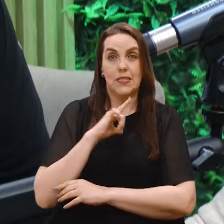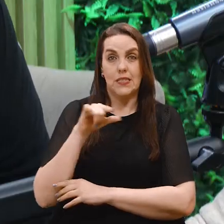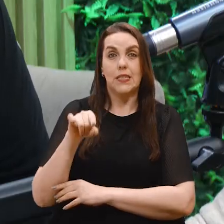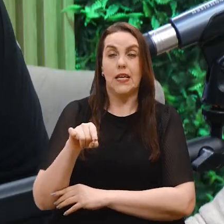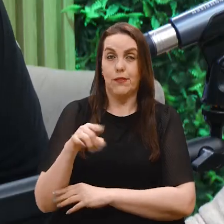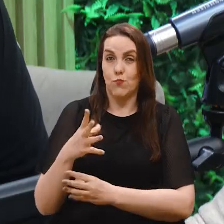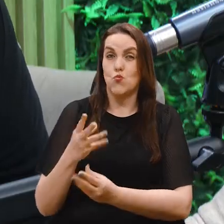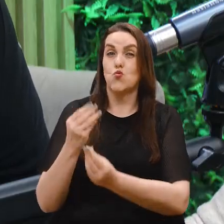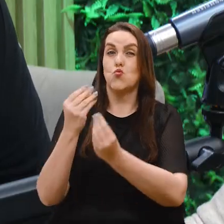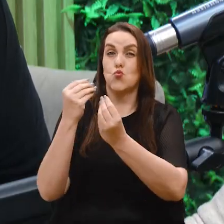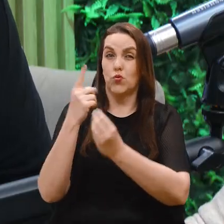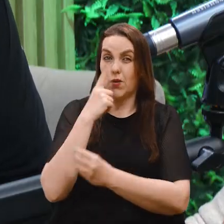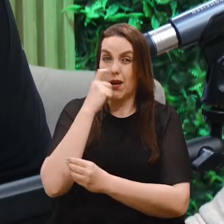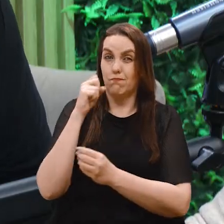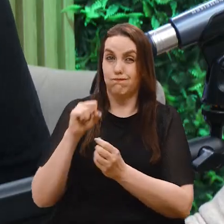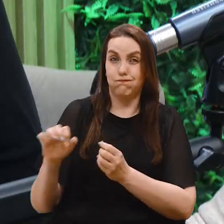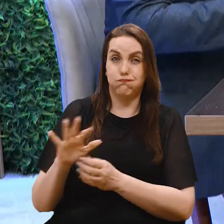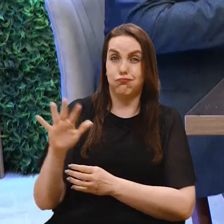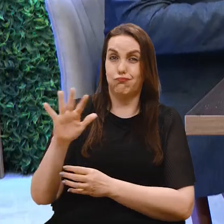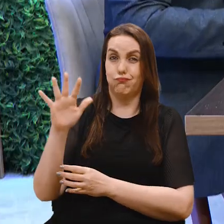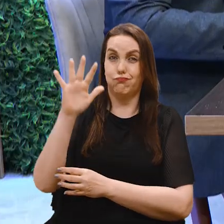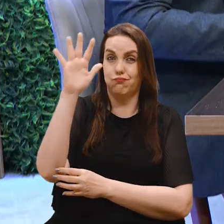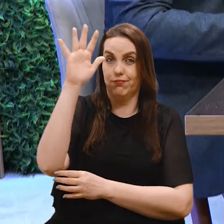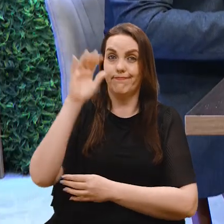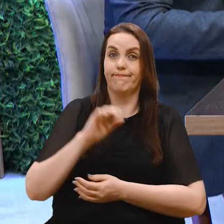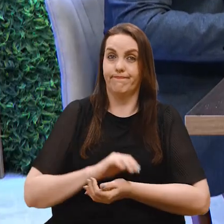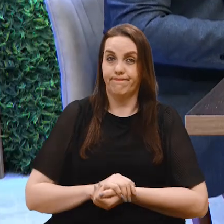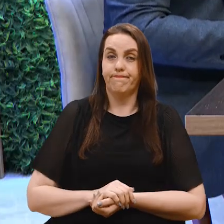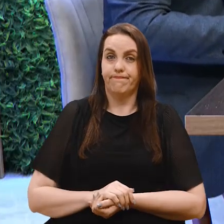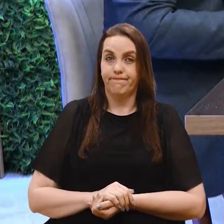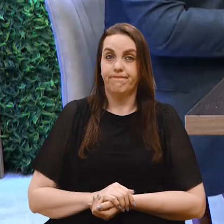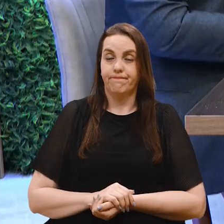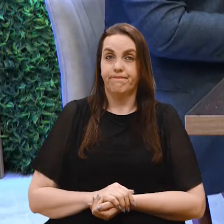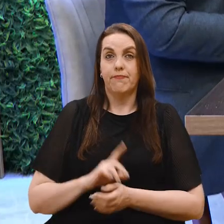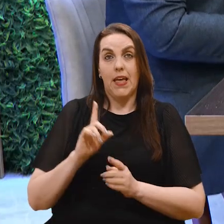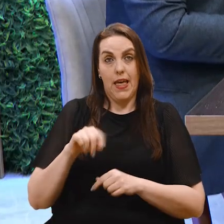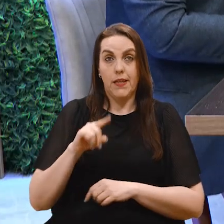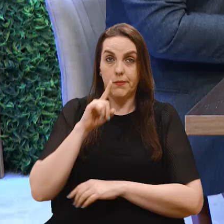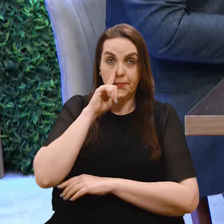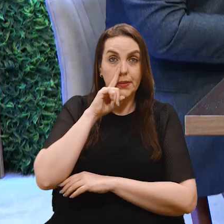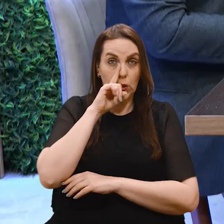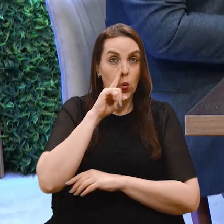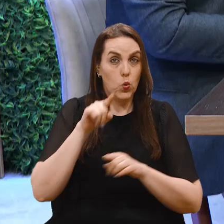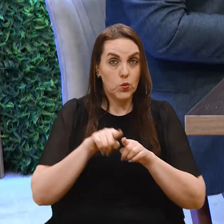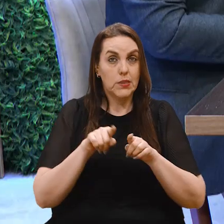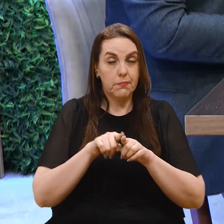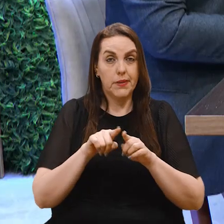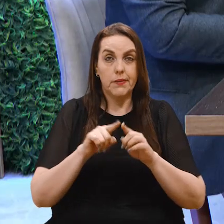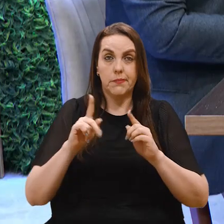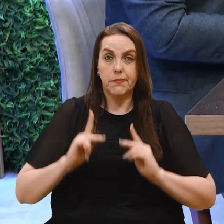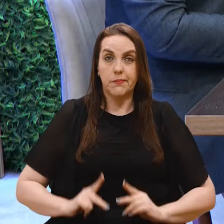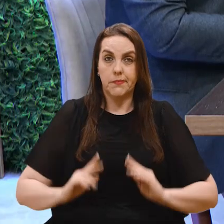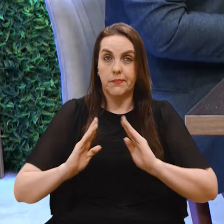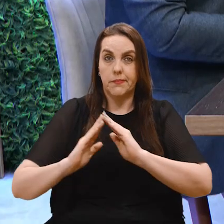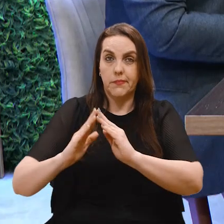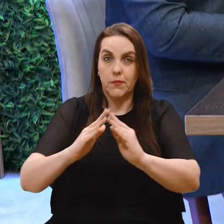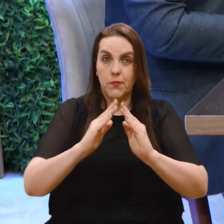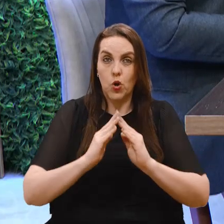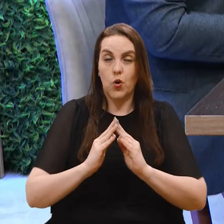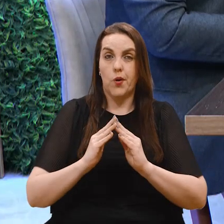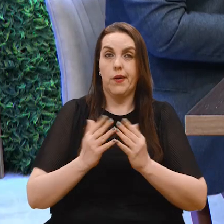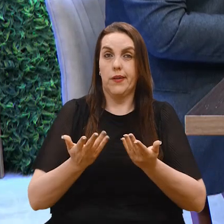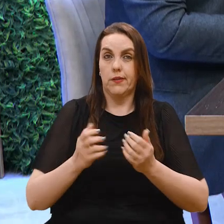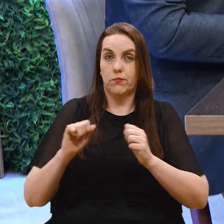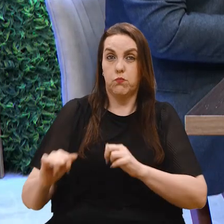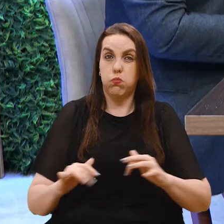muito esgoto a céu aberto ali ainda. Quer dizer, acaba sendo um risco também para moradores, crianças, alagamentos